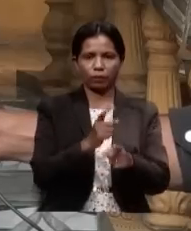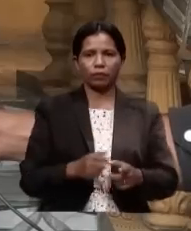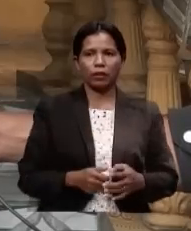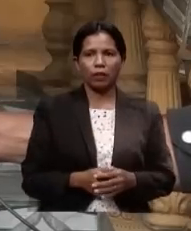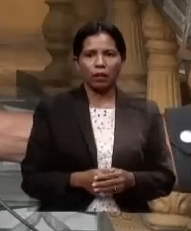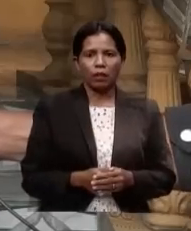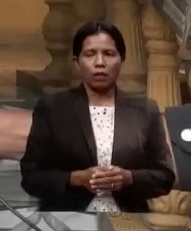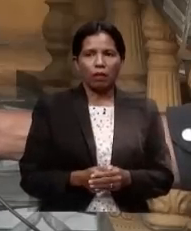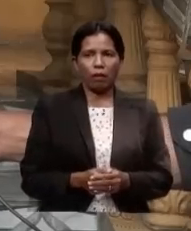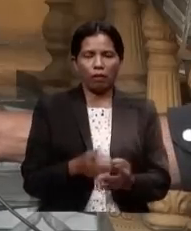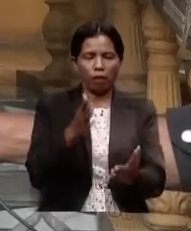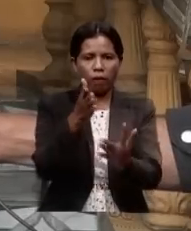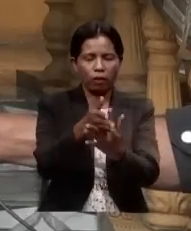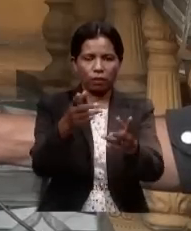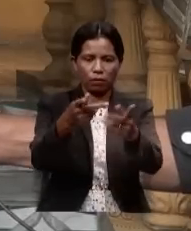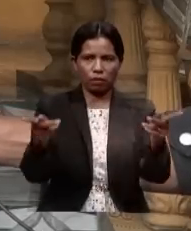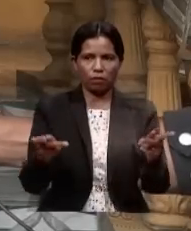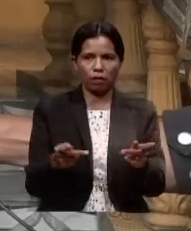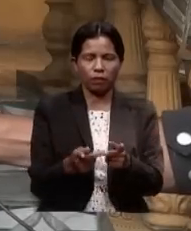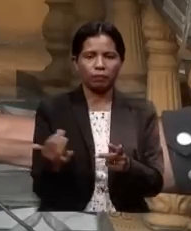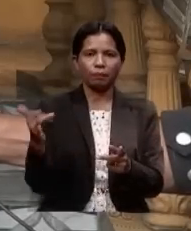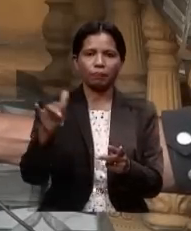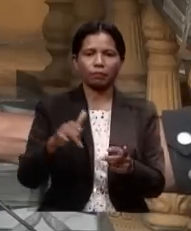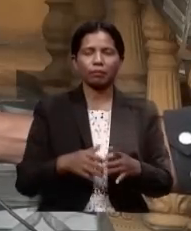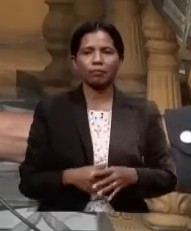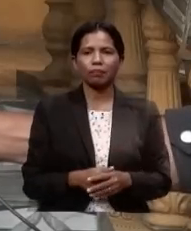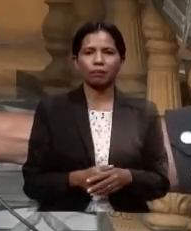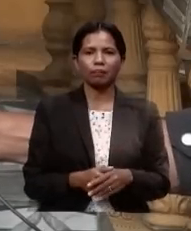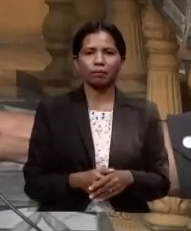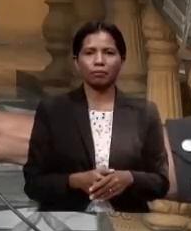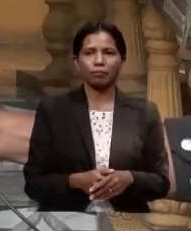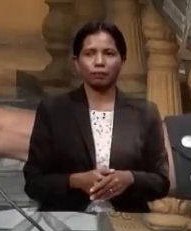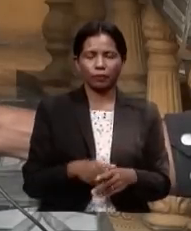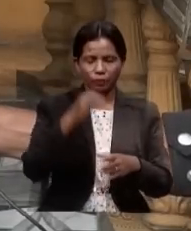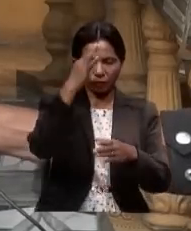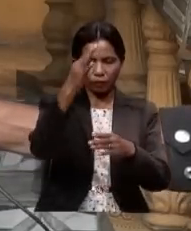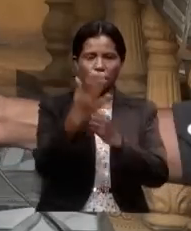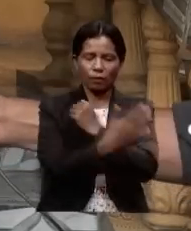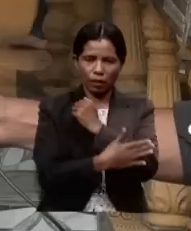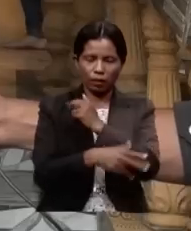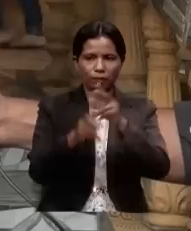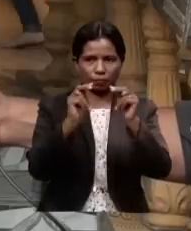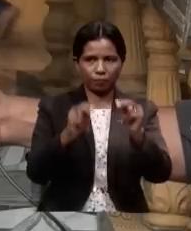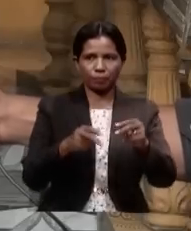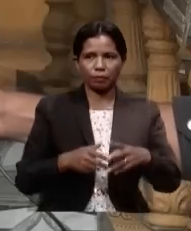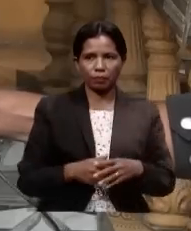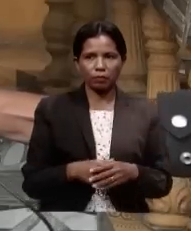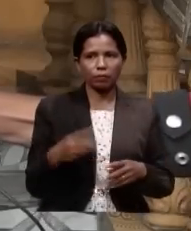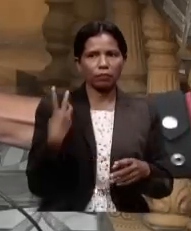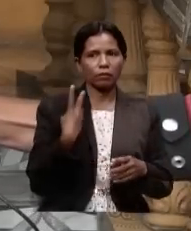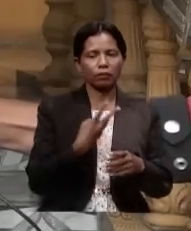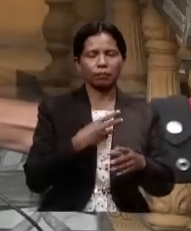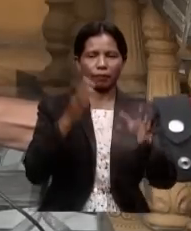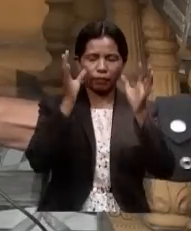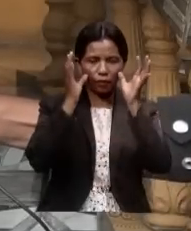nia agora tamono ya fating ida nebe mak be abang bayru nasaun persis ami